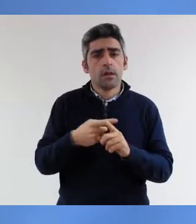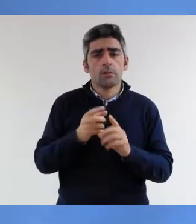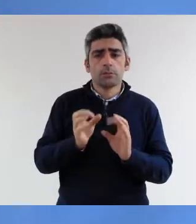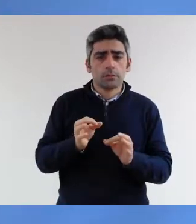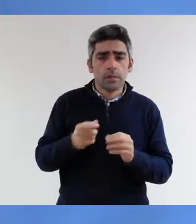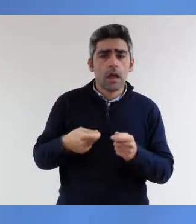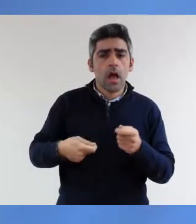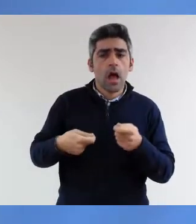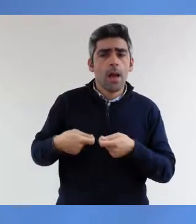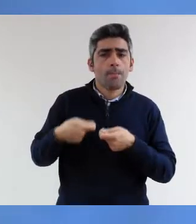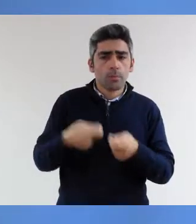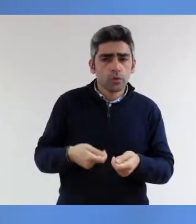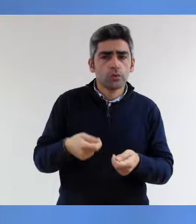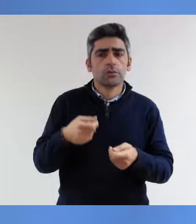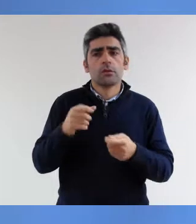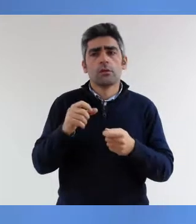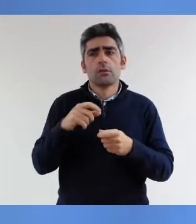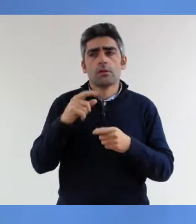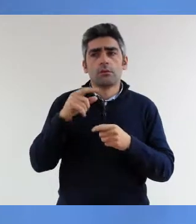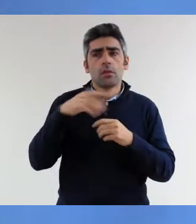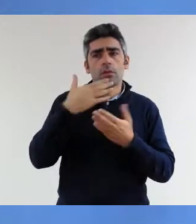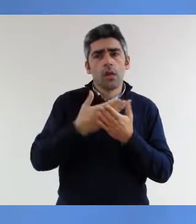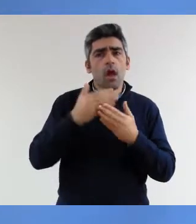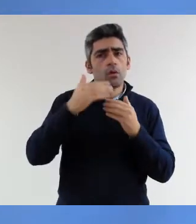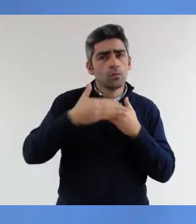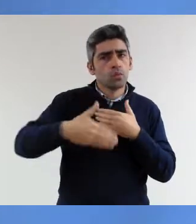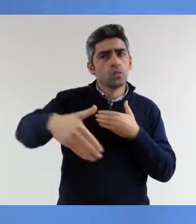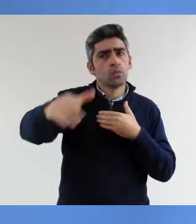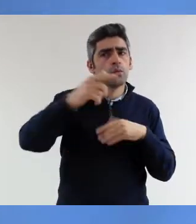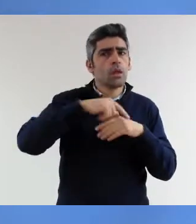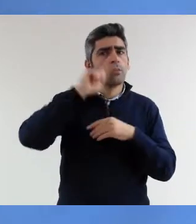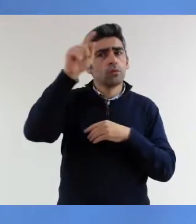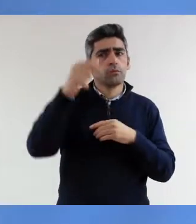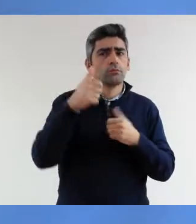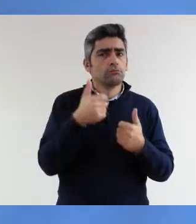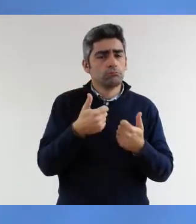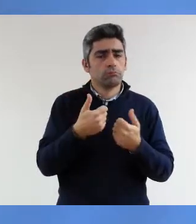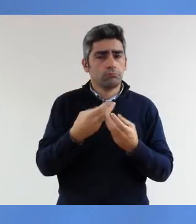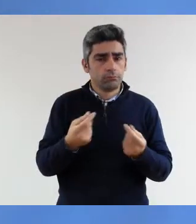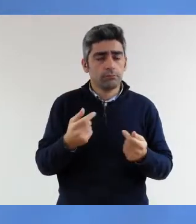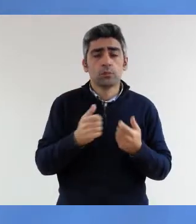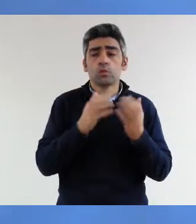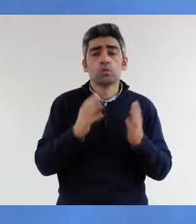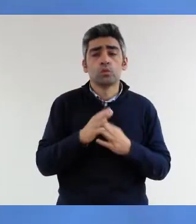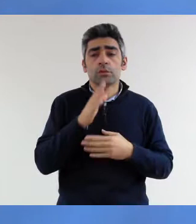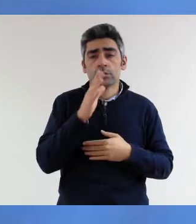2020 quer pela lente dispensabilidade apostas mais largo alcance foi problema